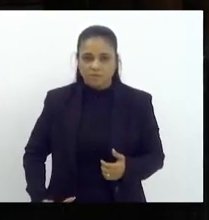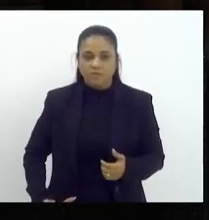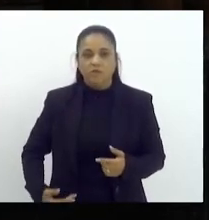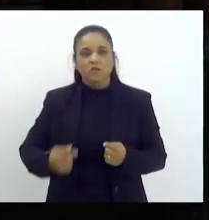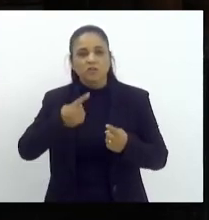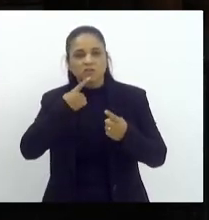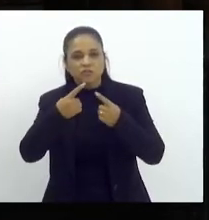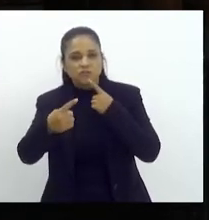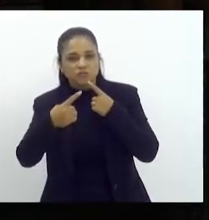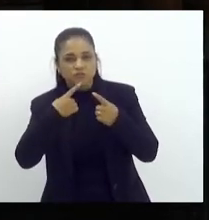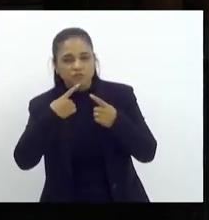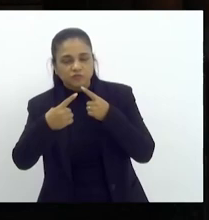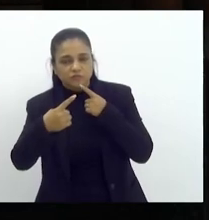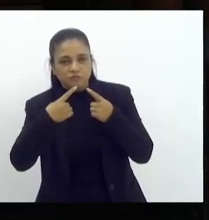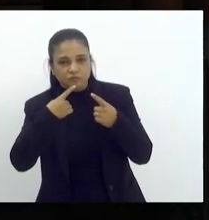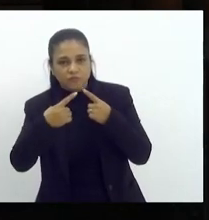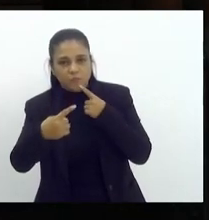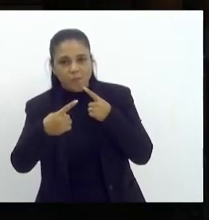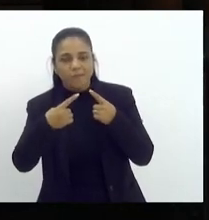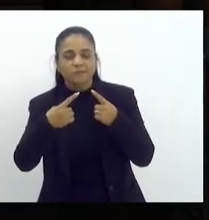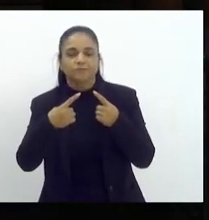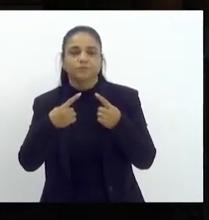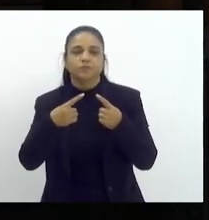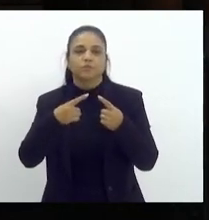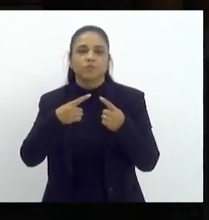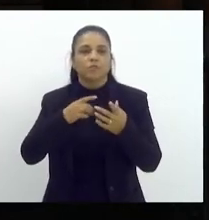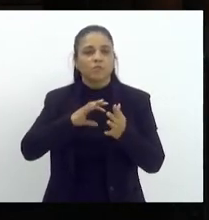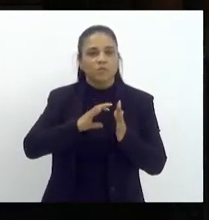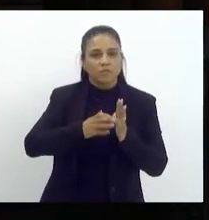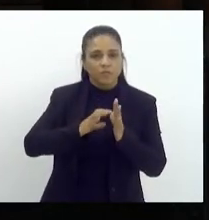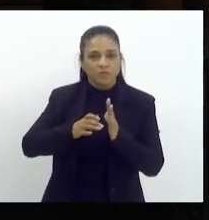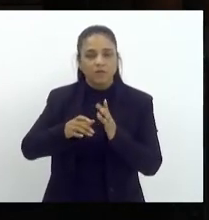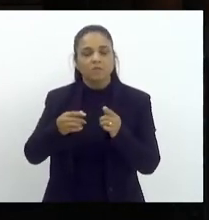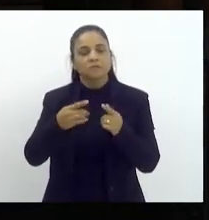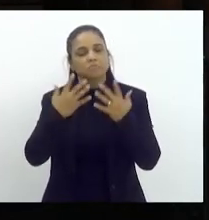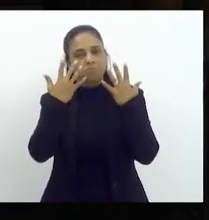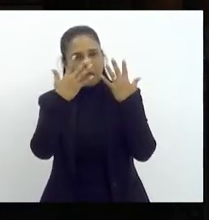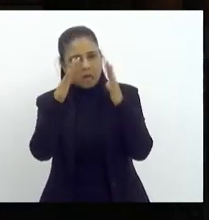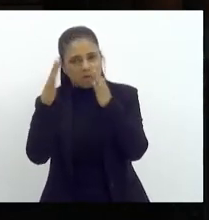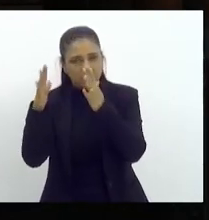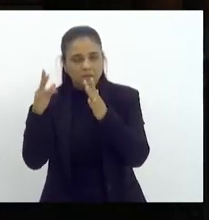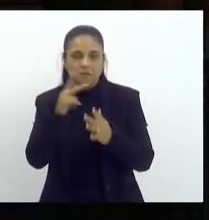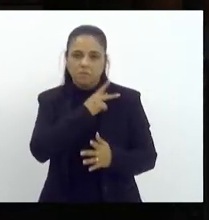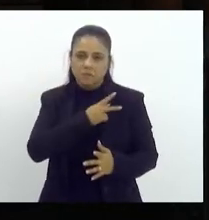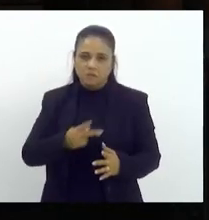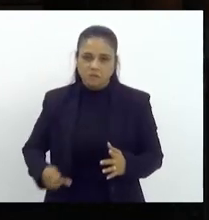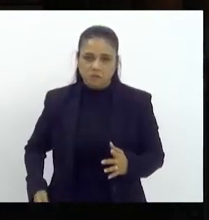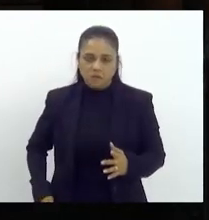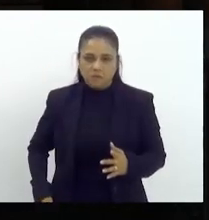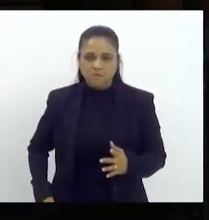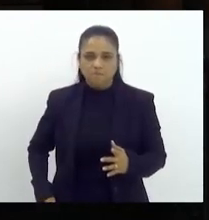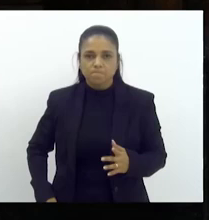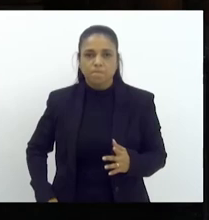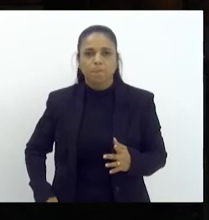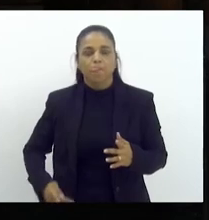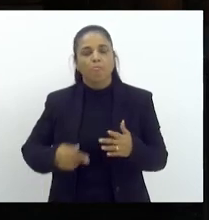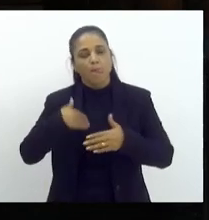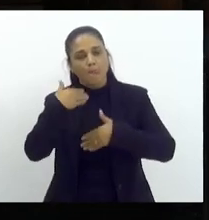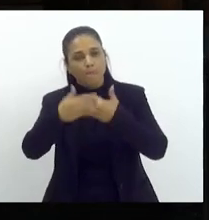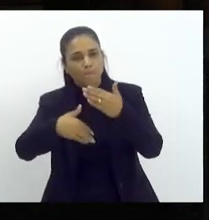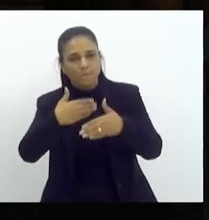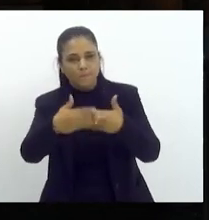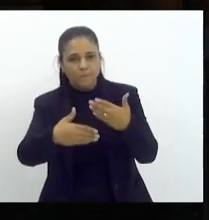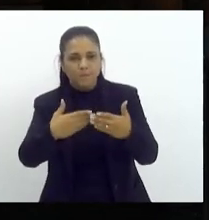o diálogo com a oposição e parabenizar a vossa excelência pela condução de todo esse processo